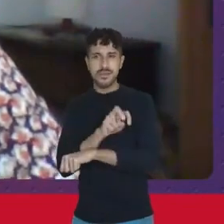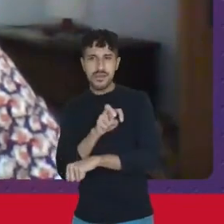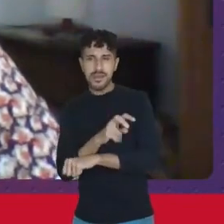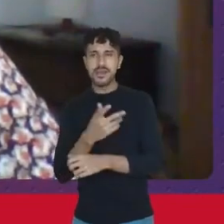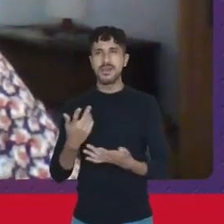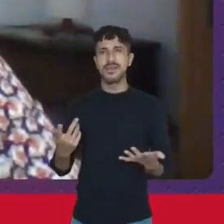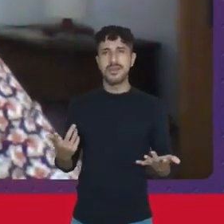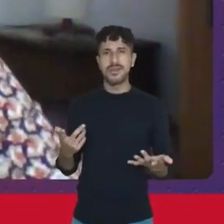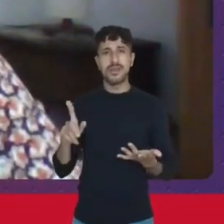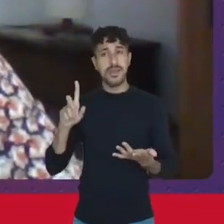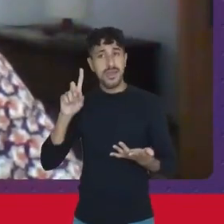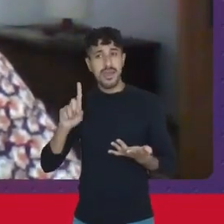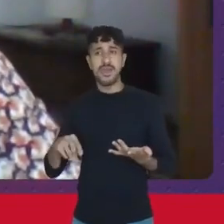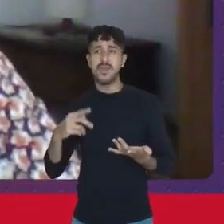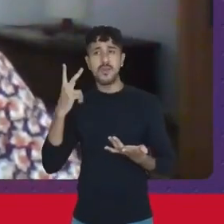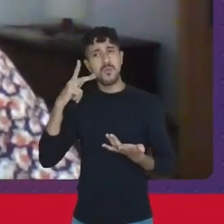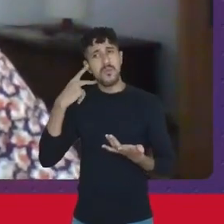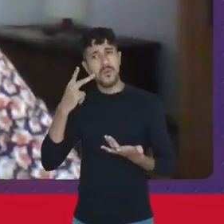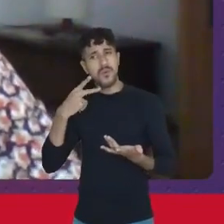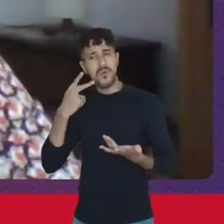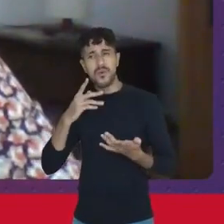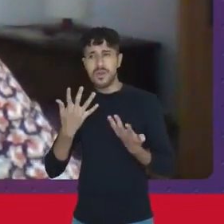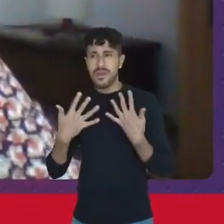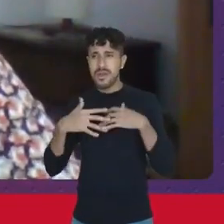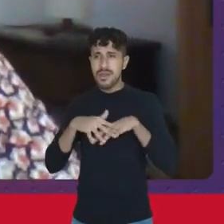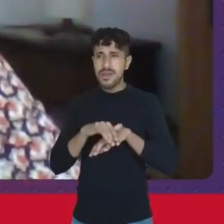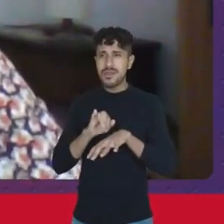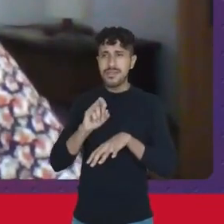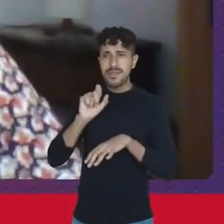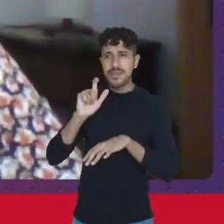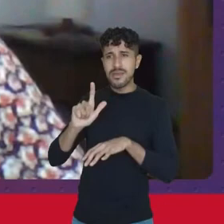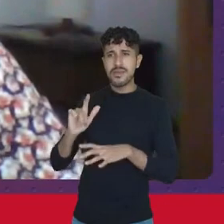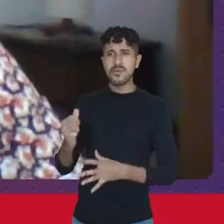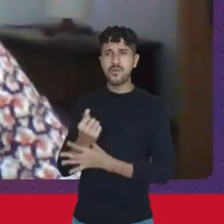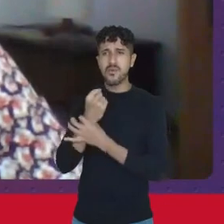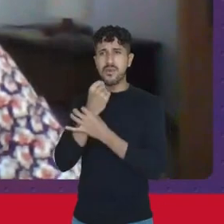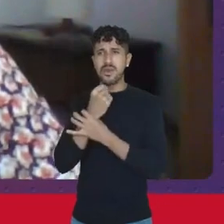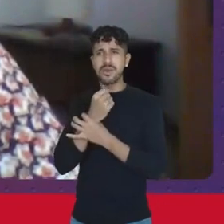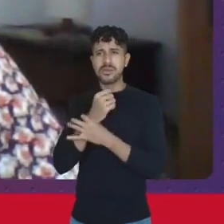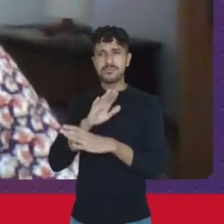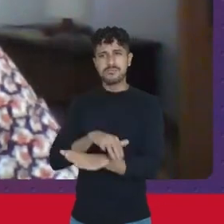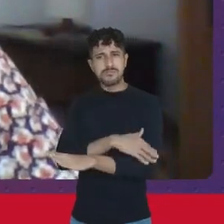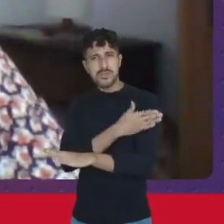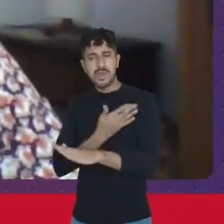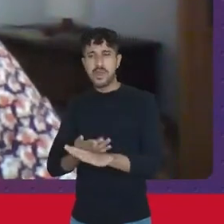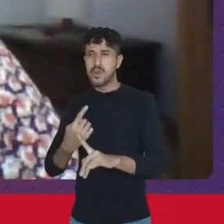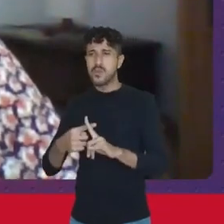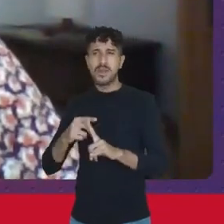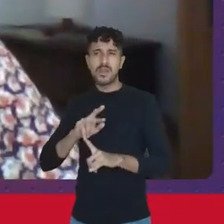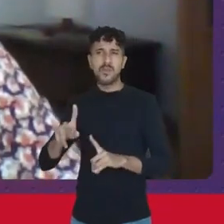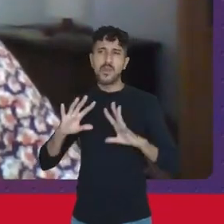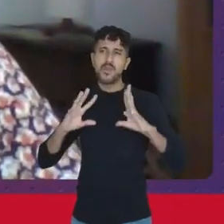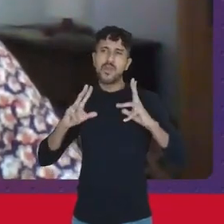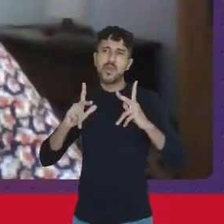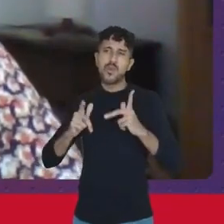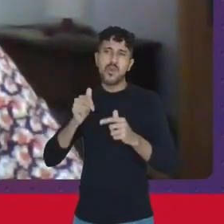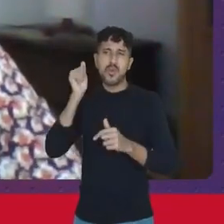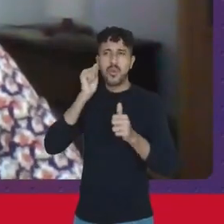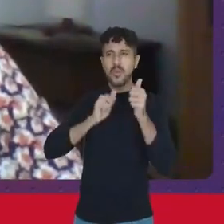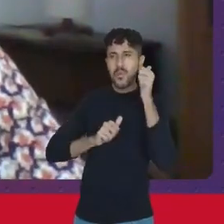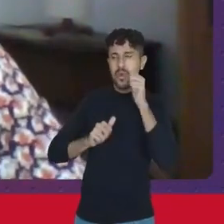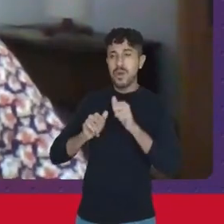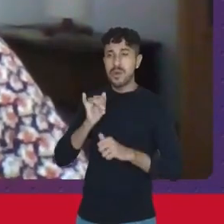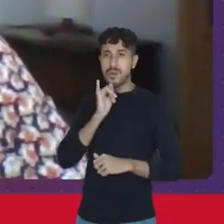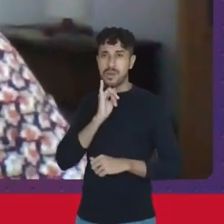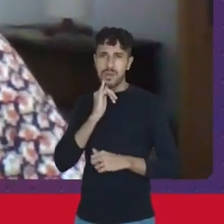creches como, inclusive, uma política integral, garantida em tempo integral, porque nem todas as mulheres,